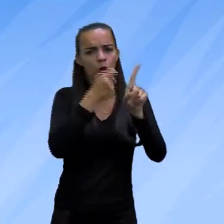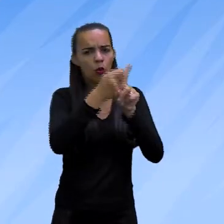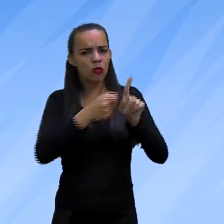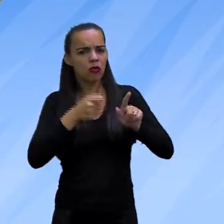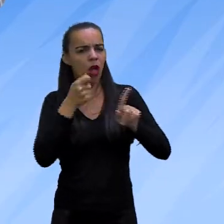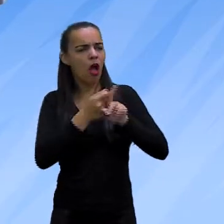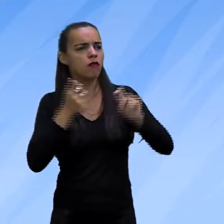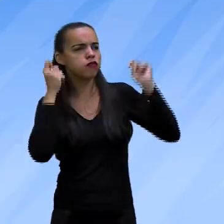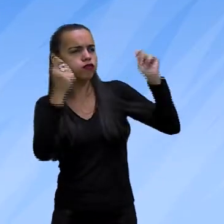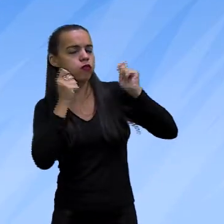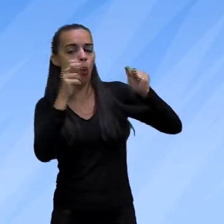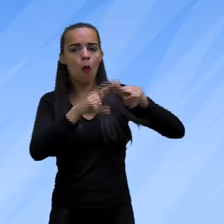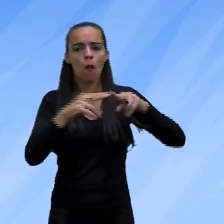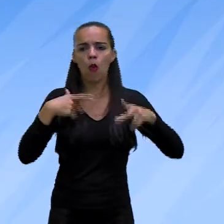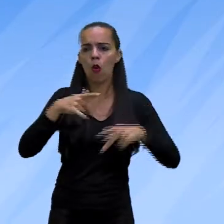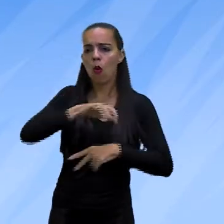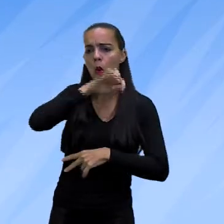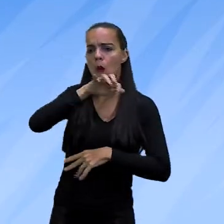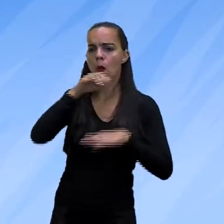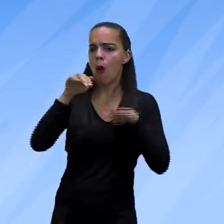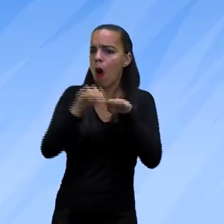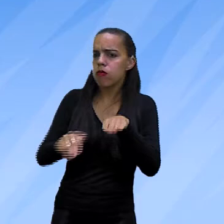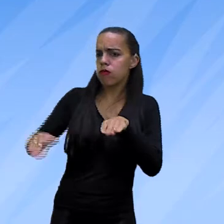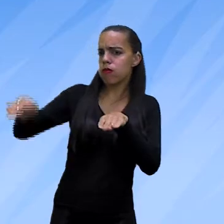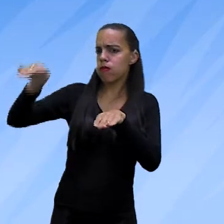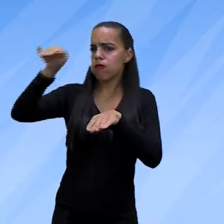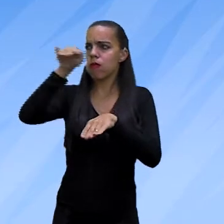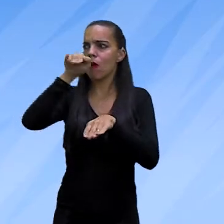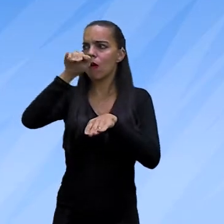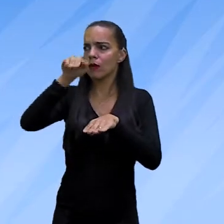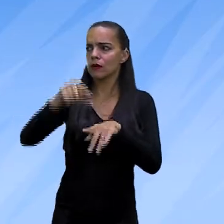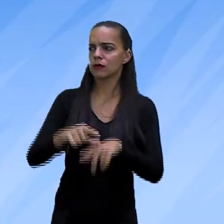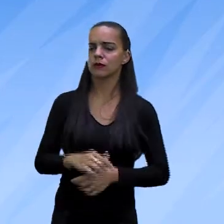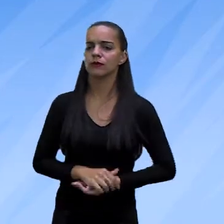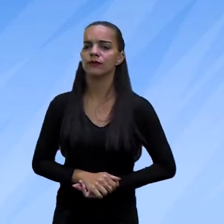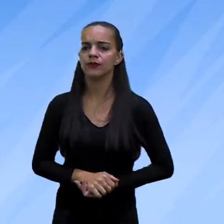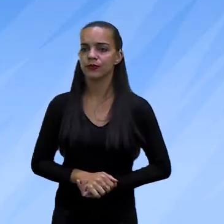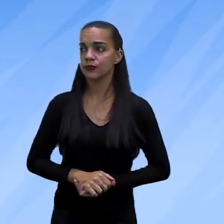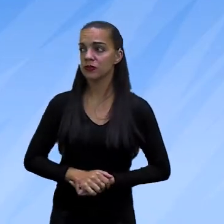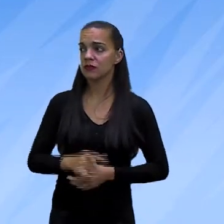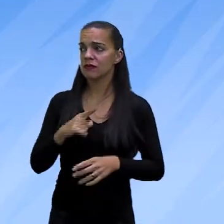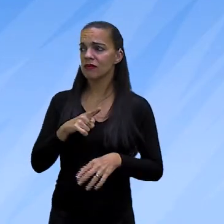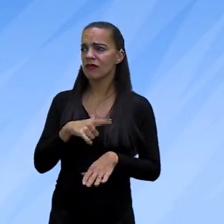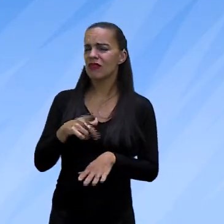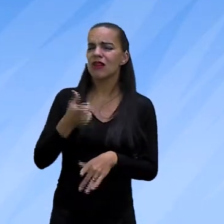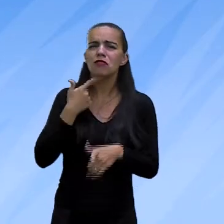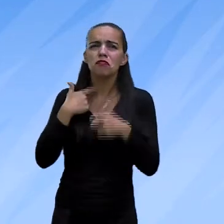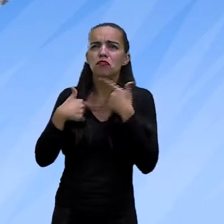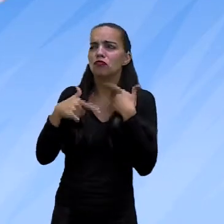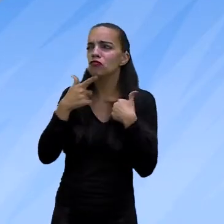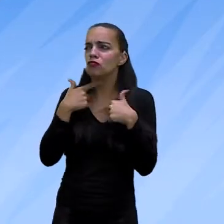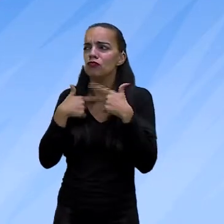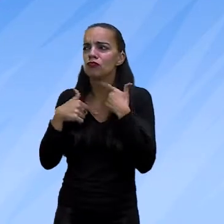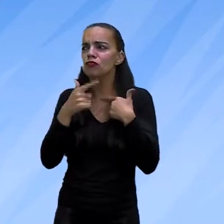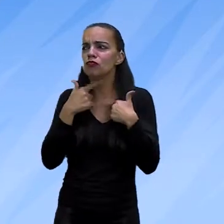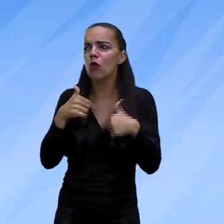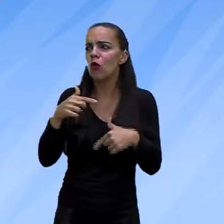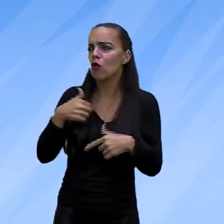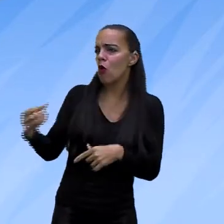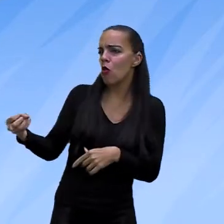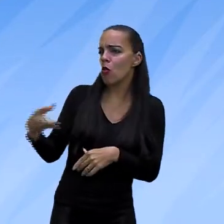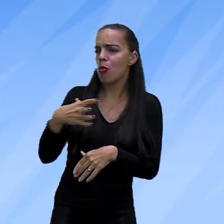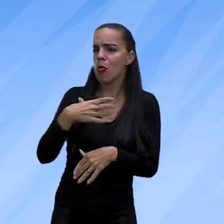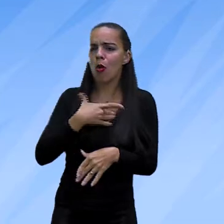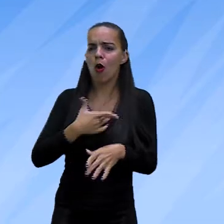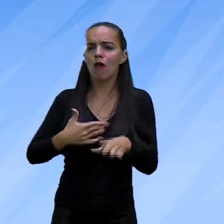pelos vultuosos gastos da corte no Rio de Janeiro. e que desejavam maior participação